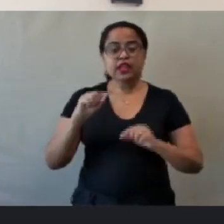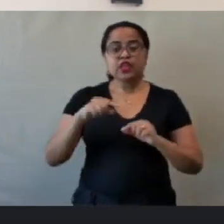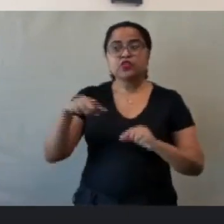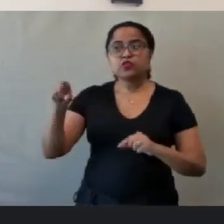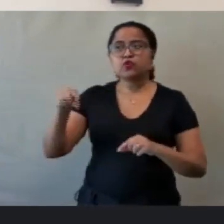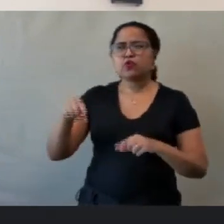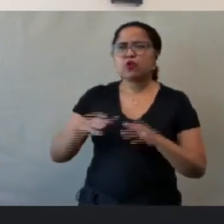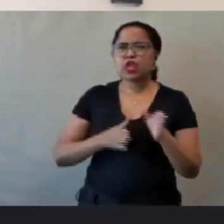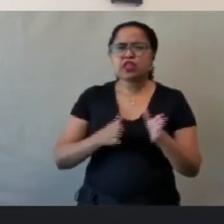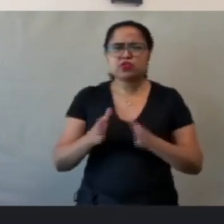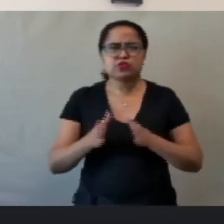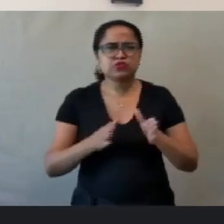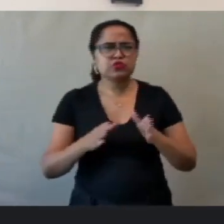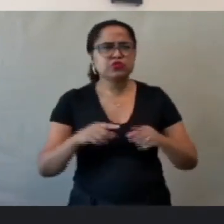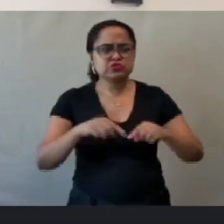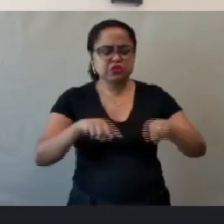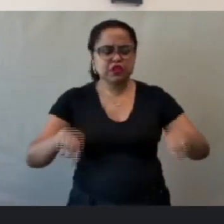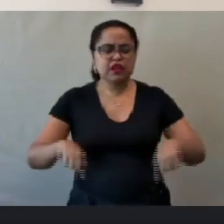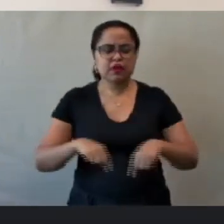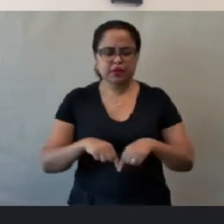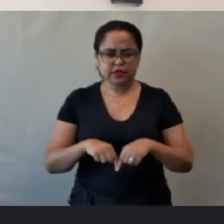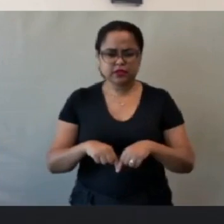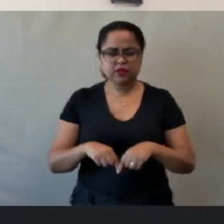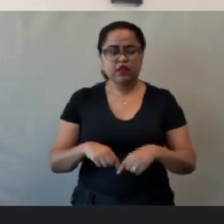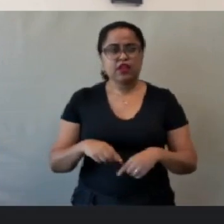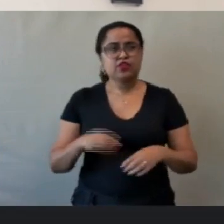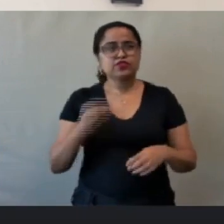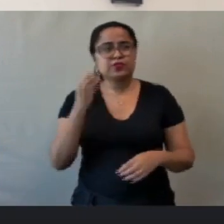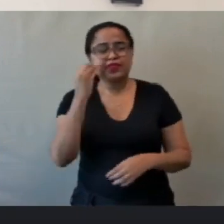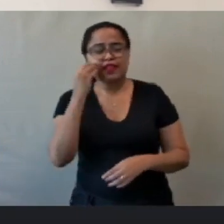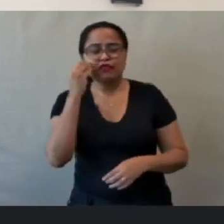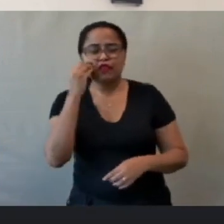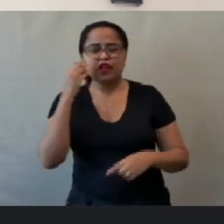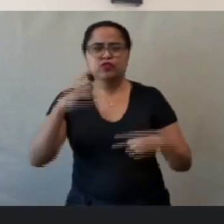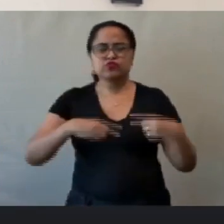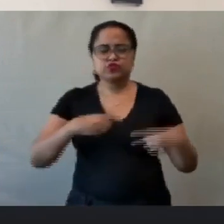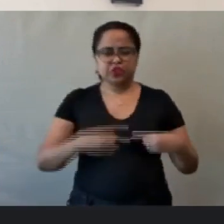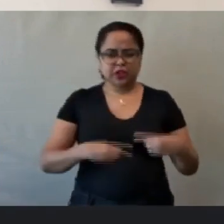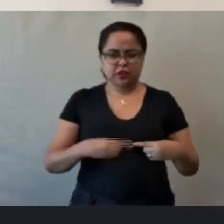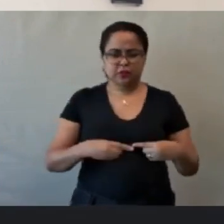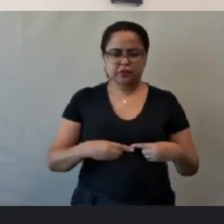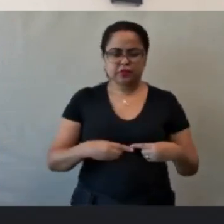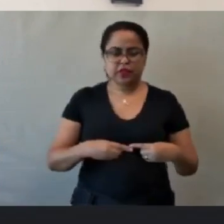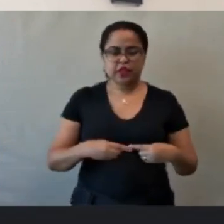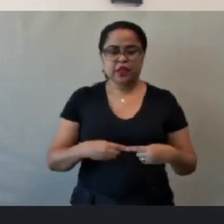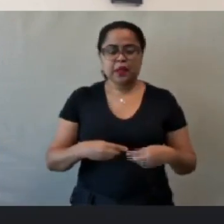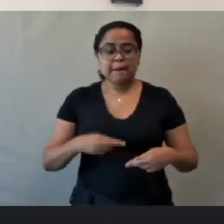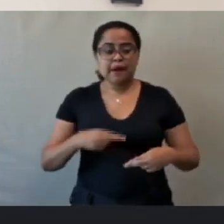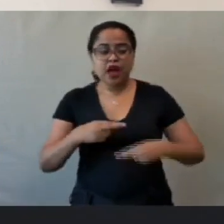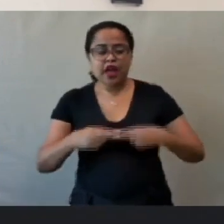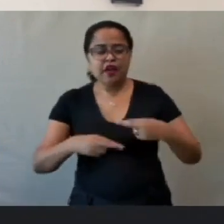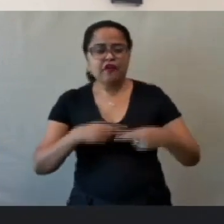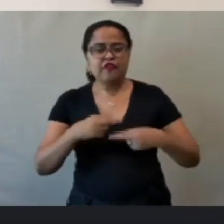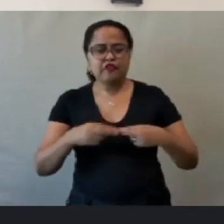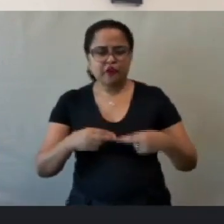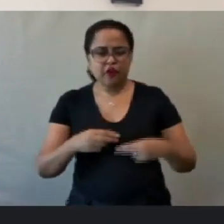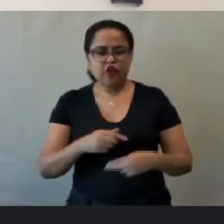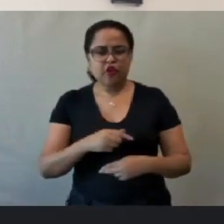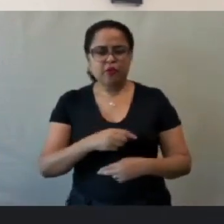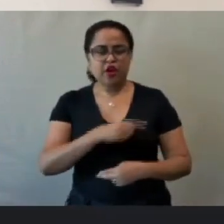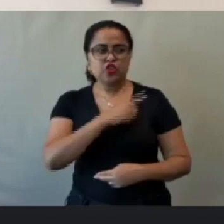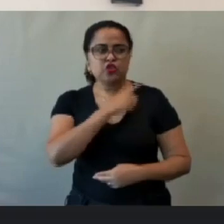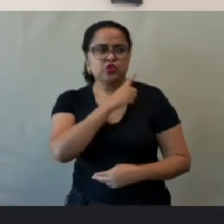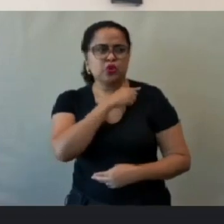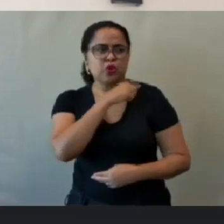semana, tentando um diálogo sobre a reforma do ensino médio, para ver se a gente... Que foi um avanço muito grande o que a